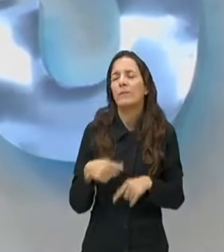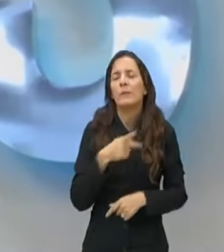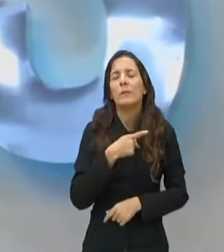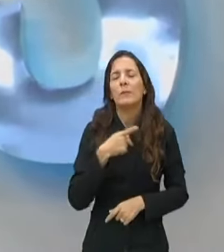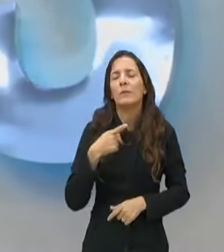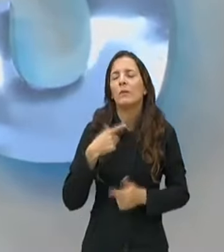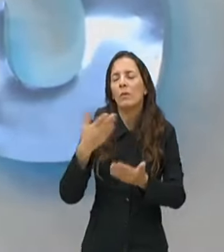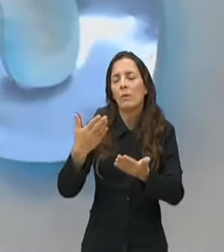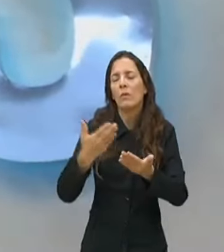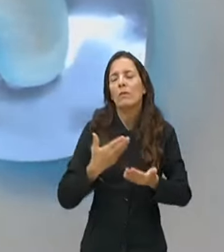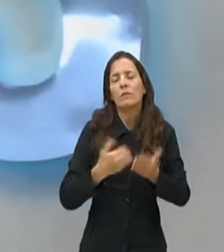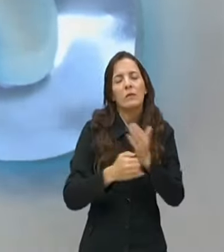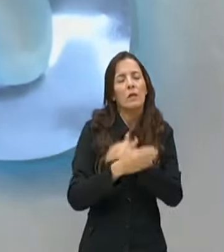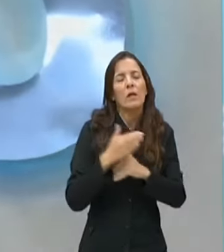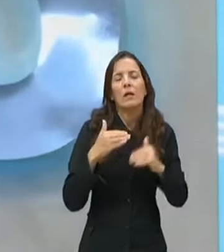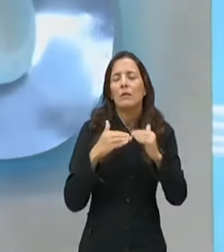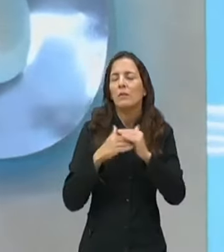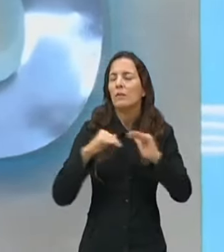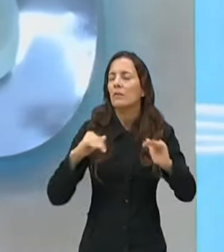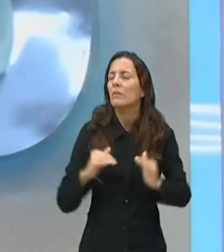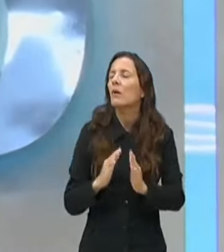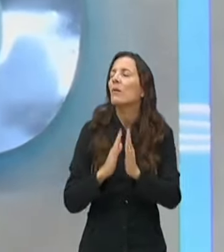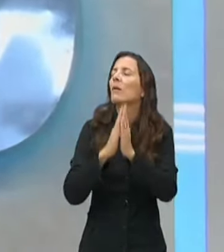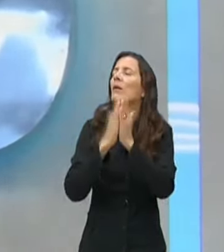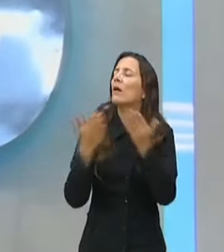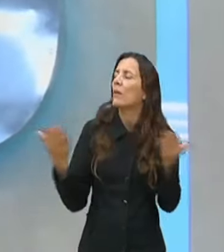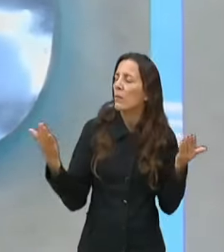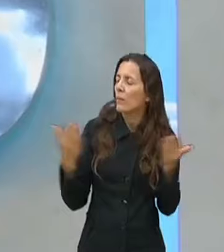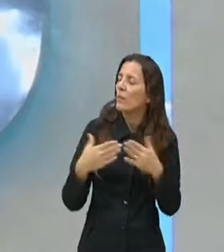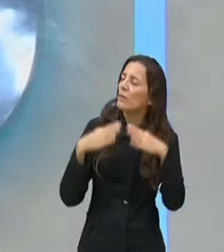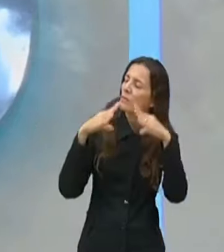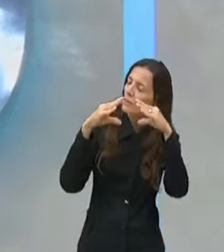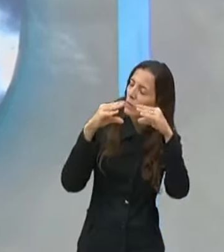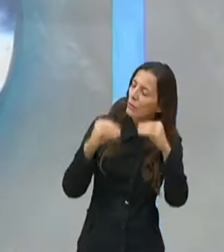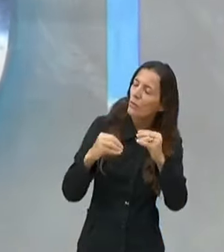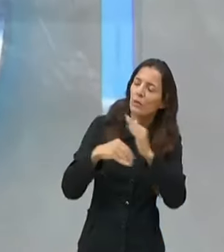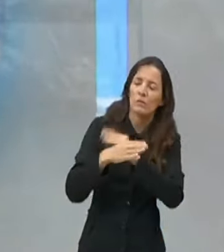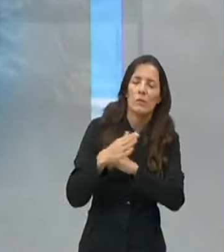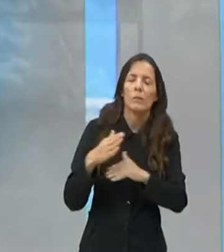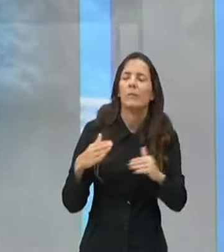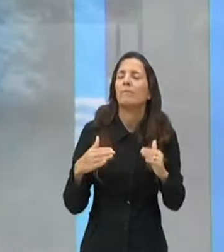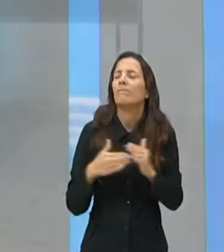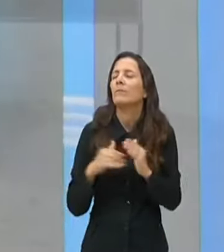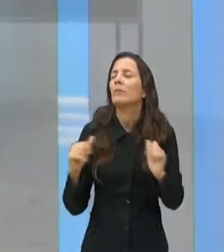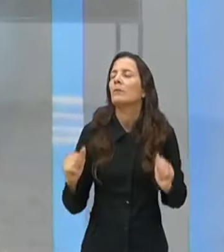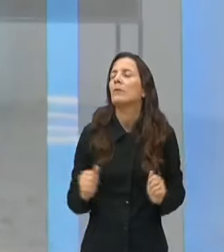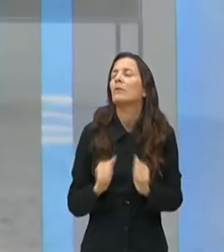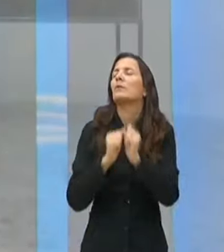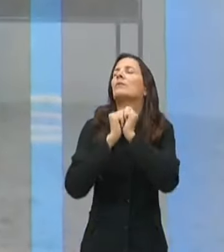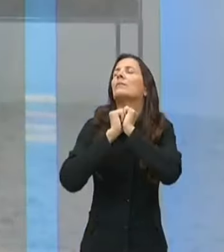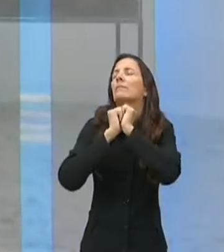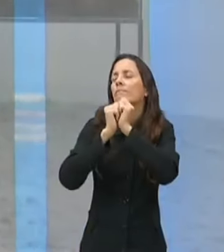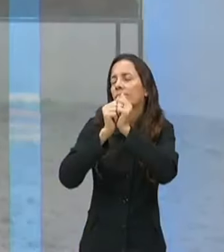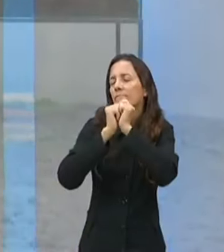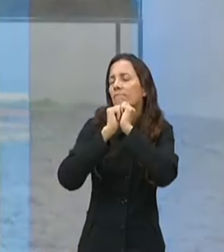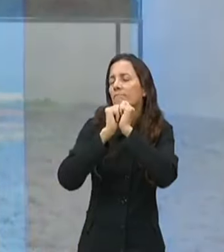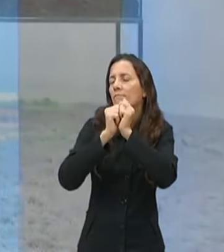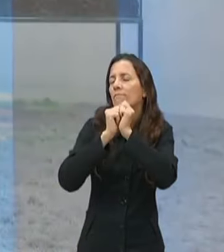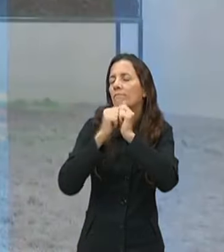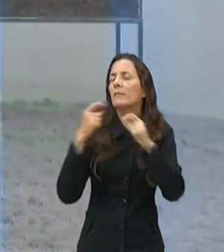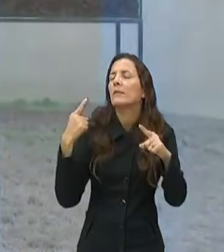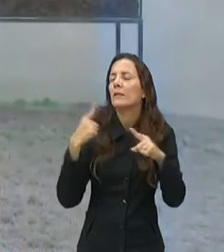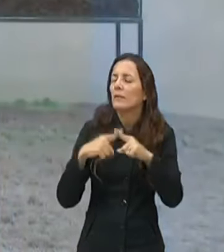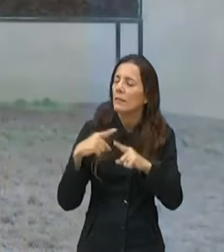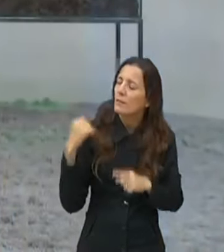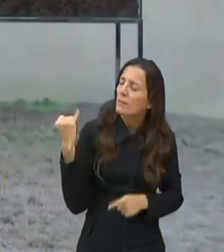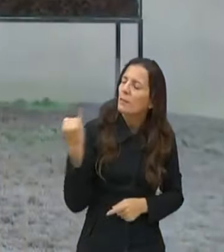presidente, pastor Ailton José Alves, para nesta noite todos estarmos em oração diante da